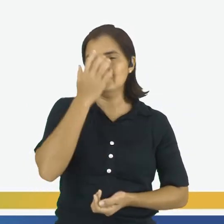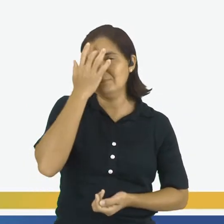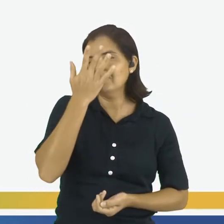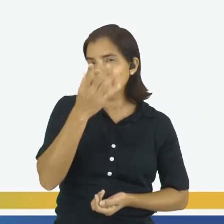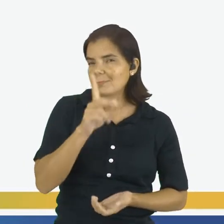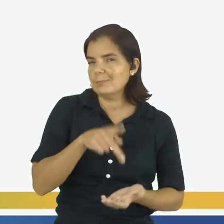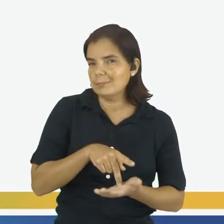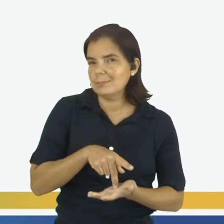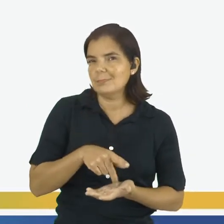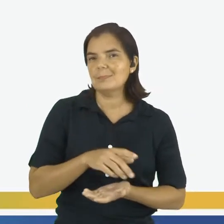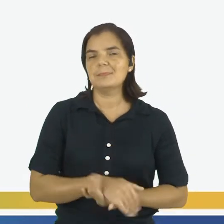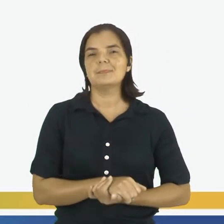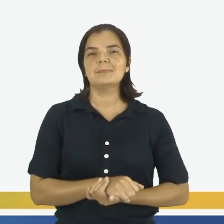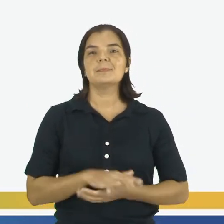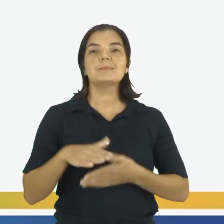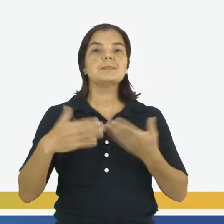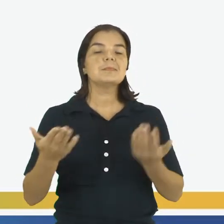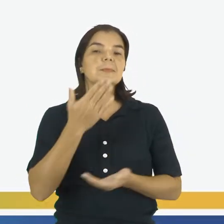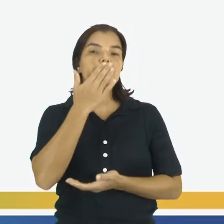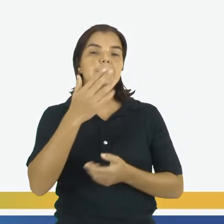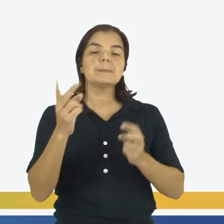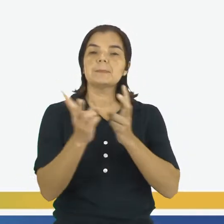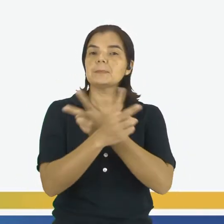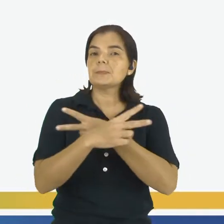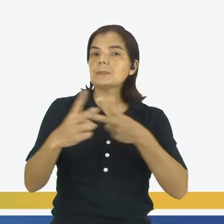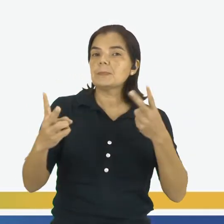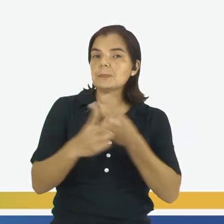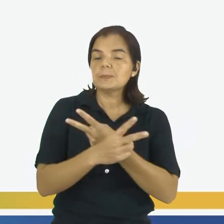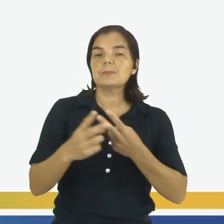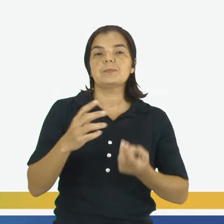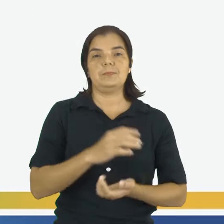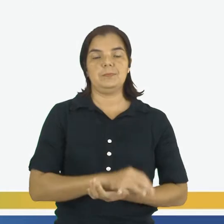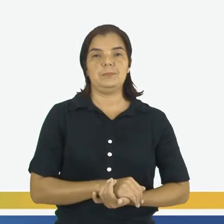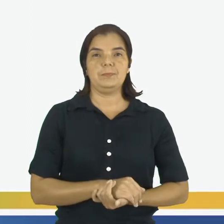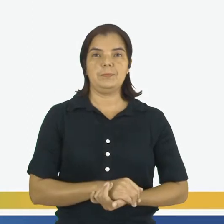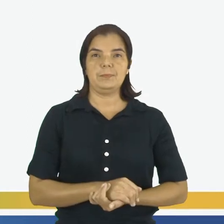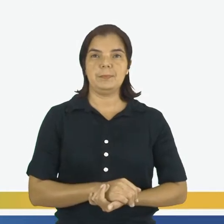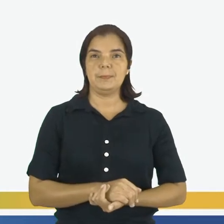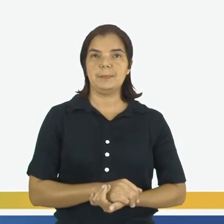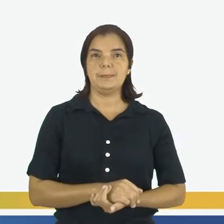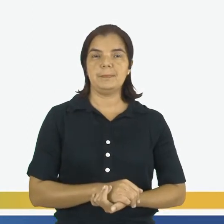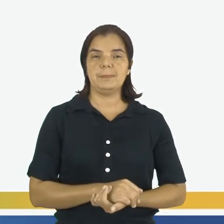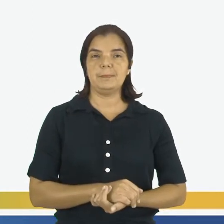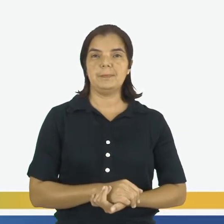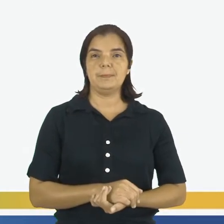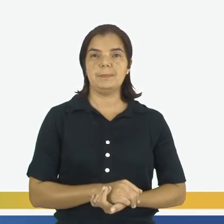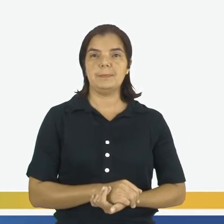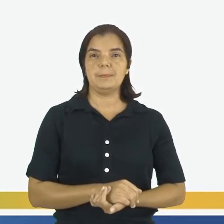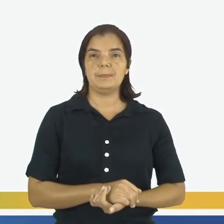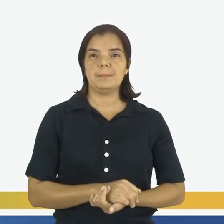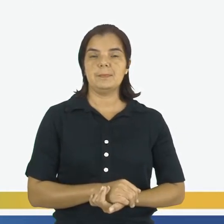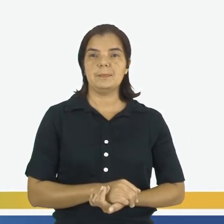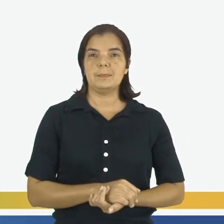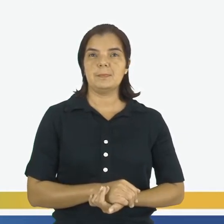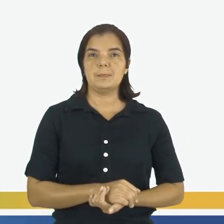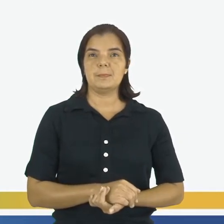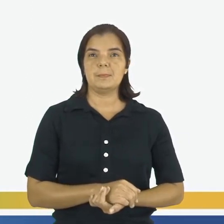fácil, né? Qual é o tipo de energia que é gerada a partir da força do vento?